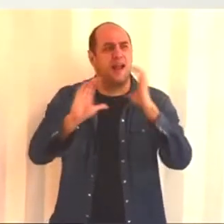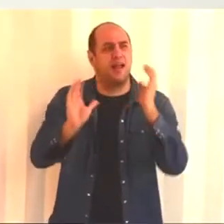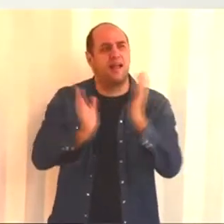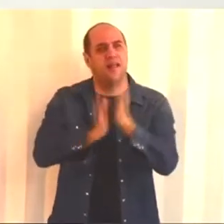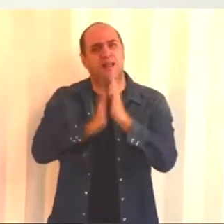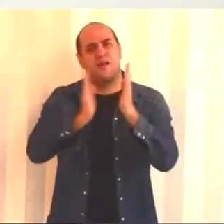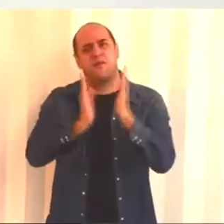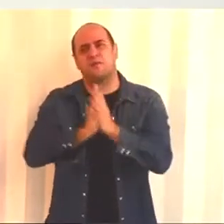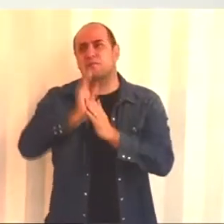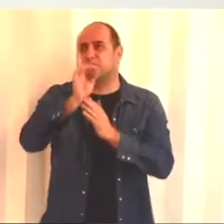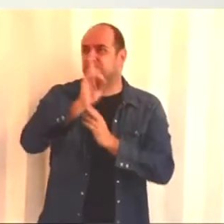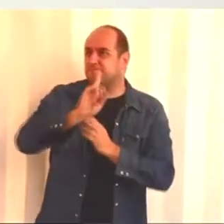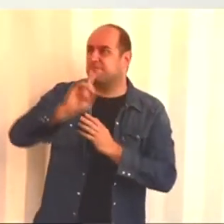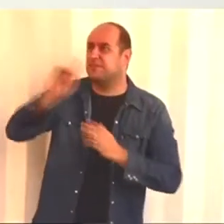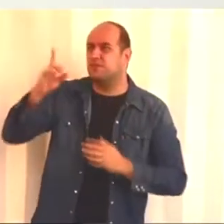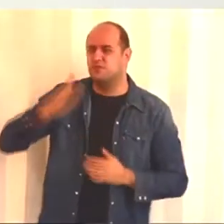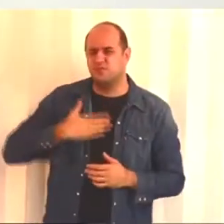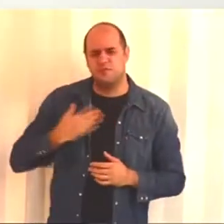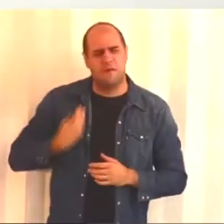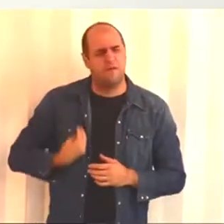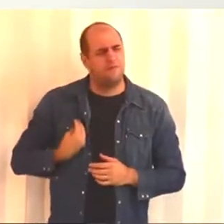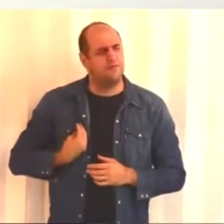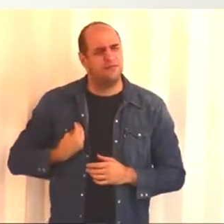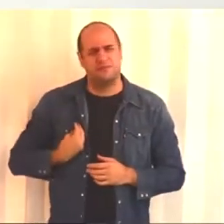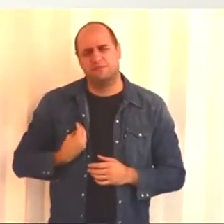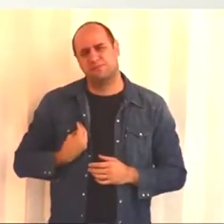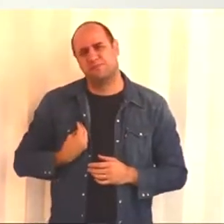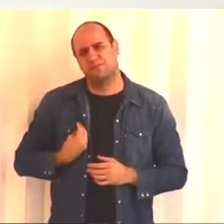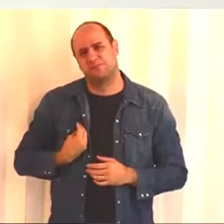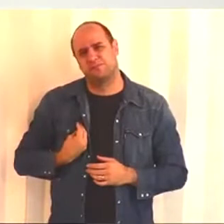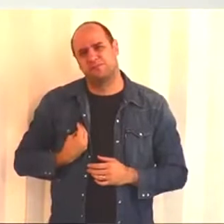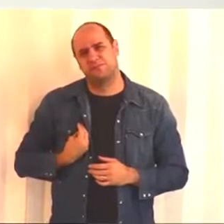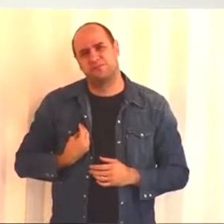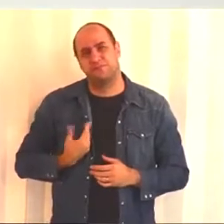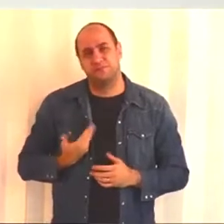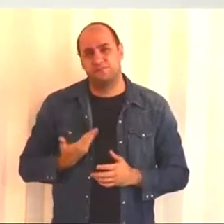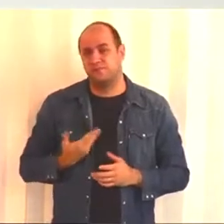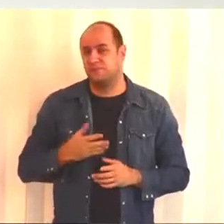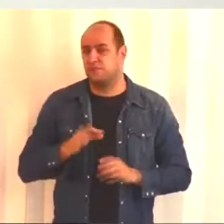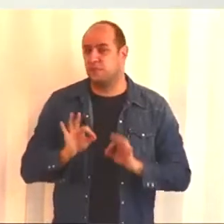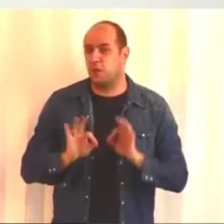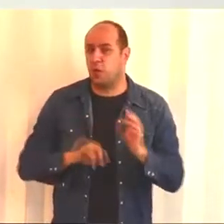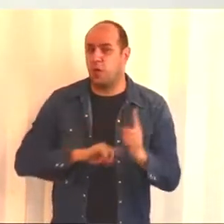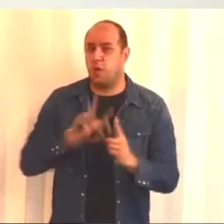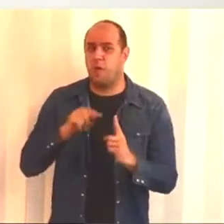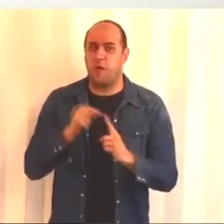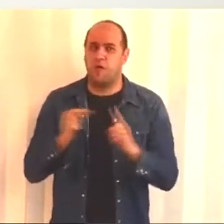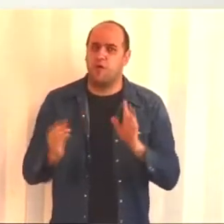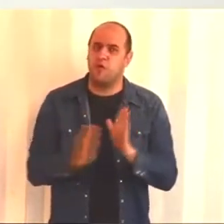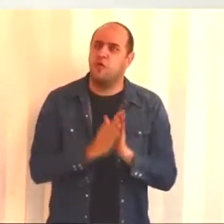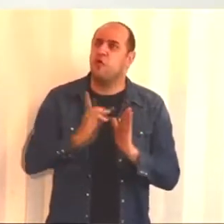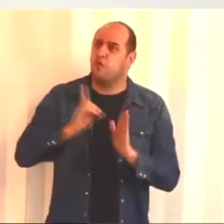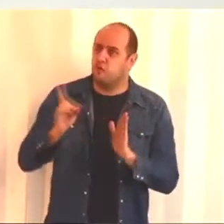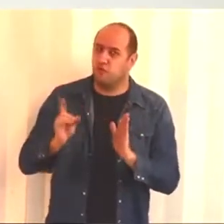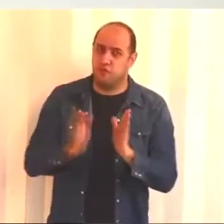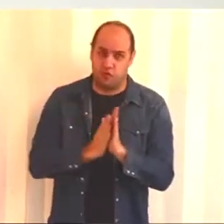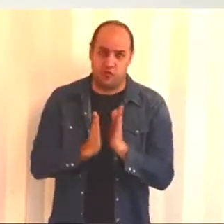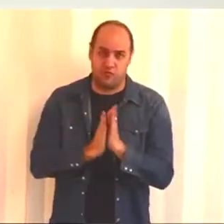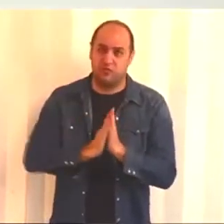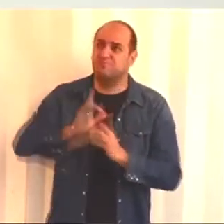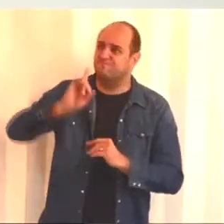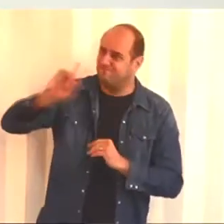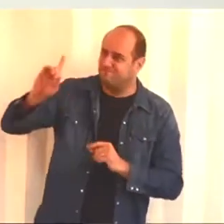Deus enquanto eu viver. O motivo do louvor é o Senhor, como eu já disse. E eu